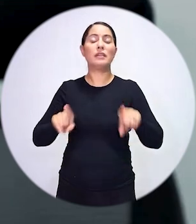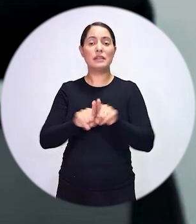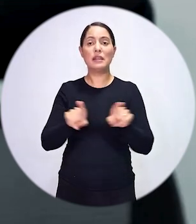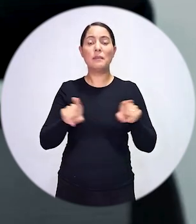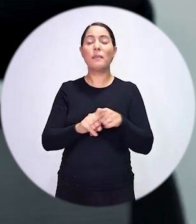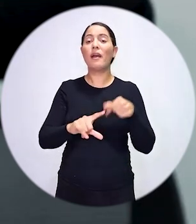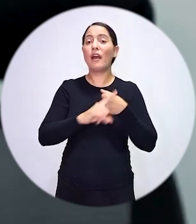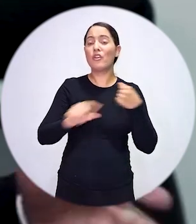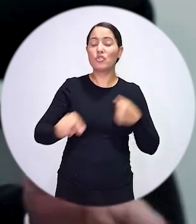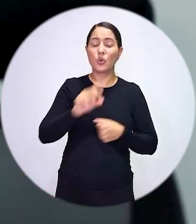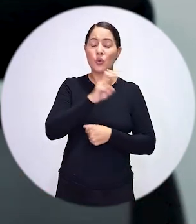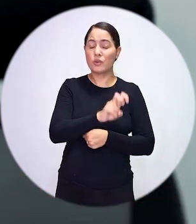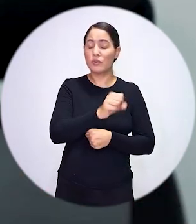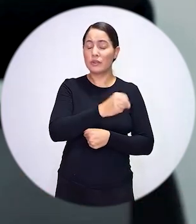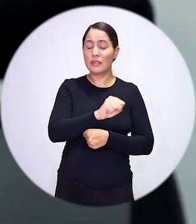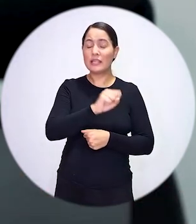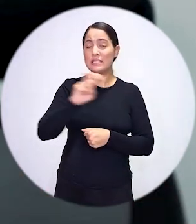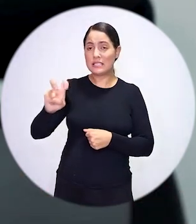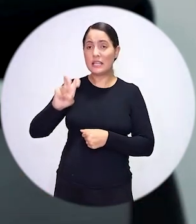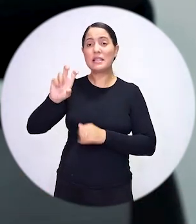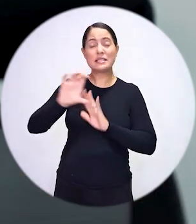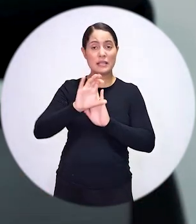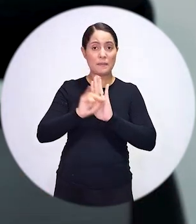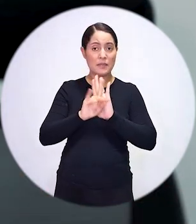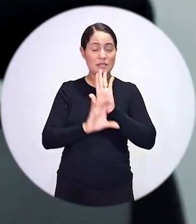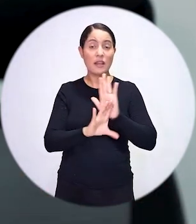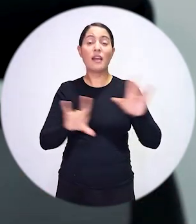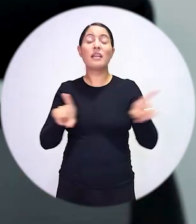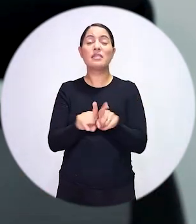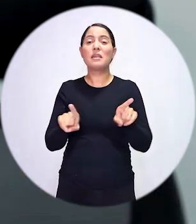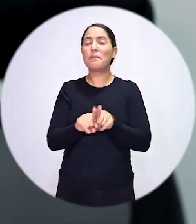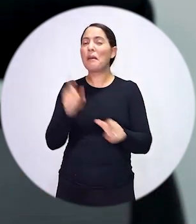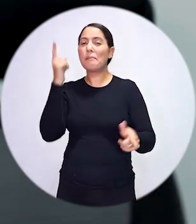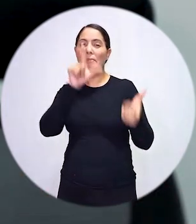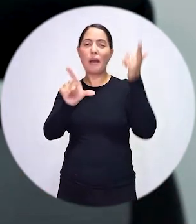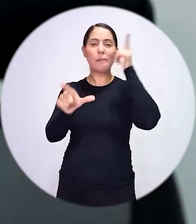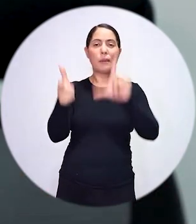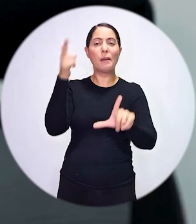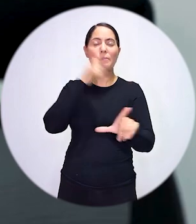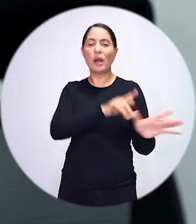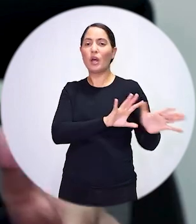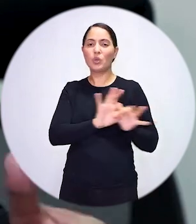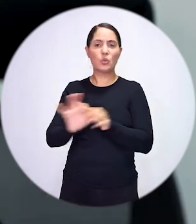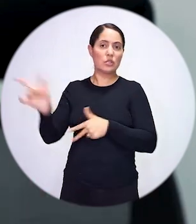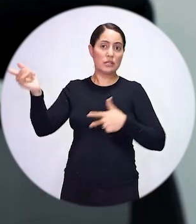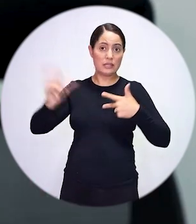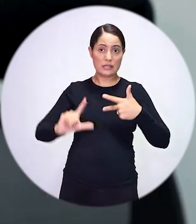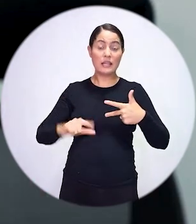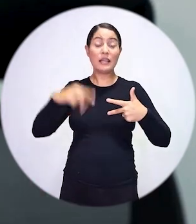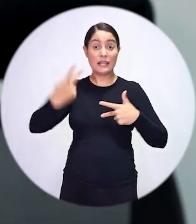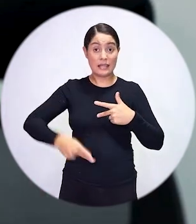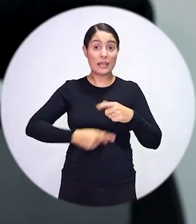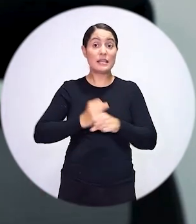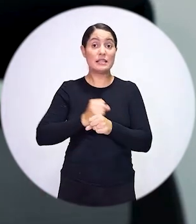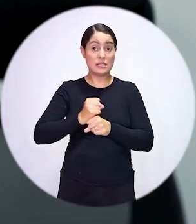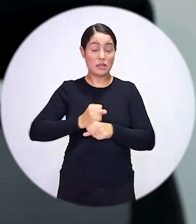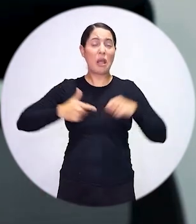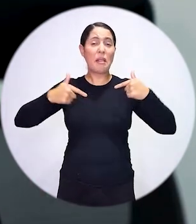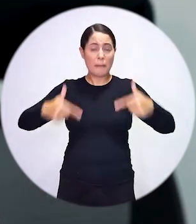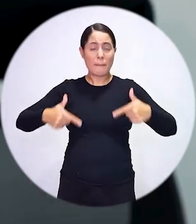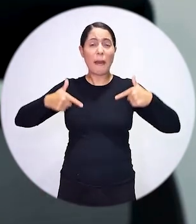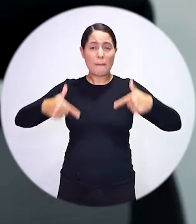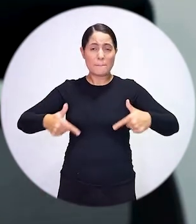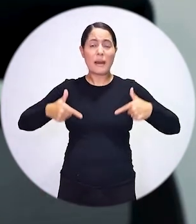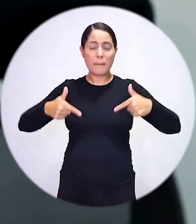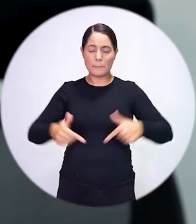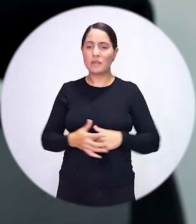questão de justiça, a luta pela validação do artigo 85 do CPC, conquistas extremamente importantes na esfera legislativa, e